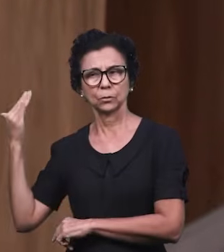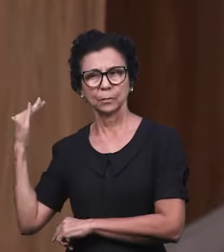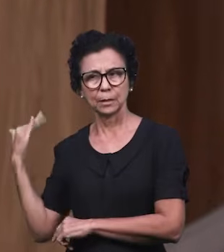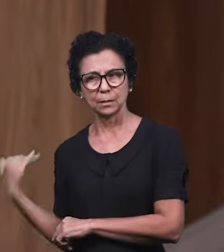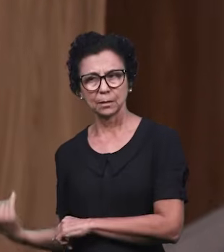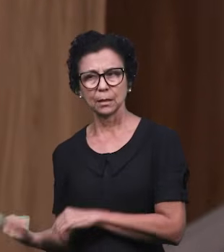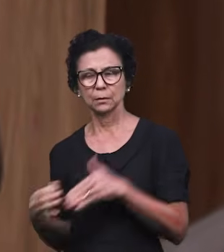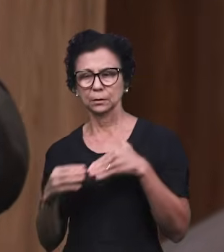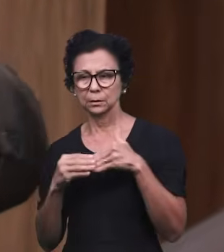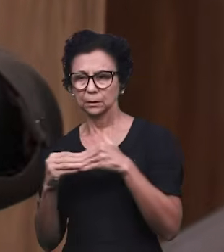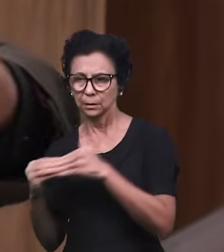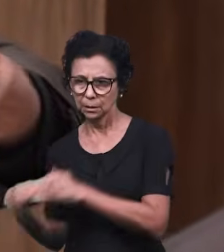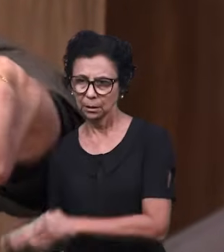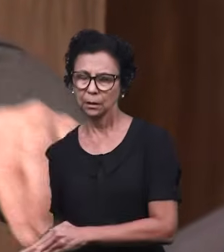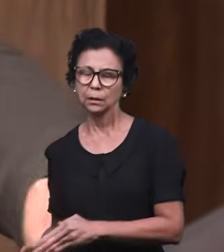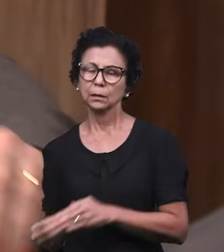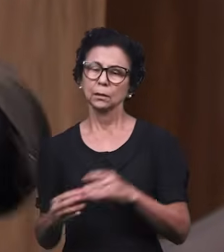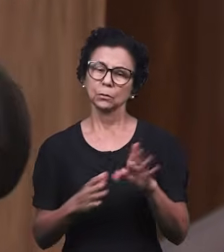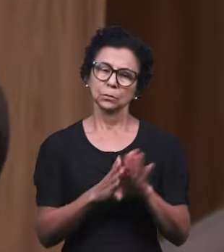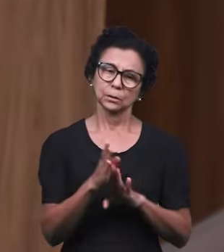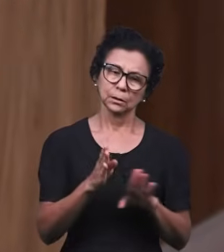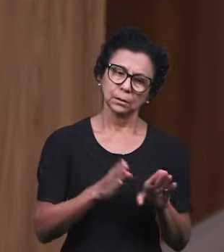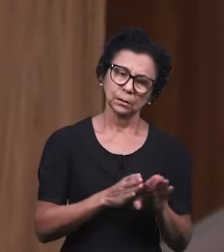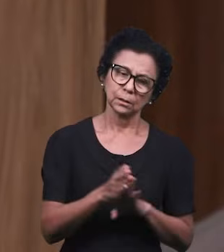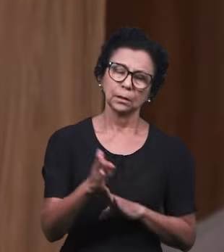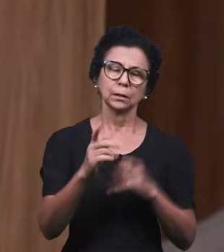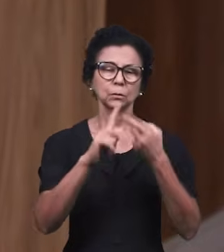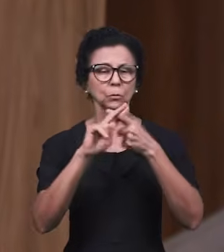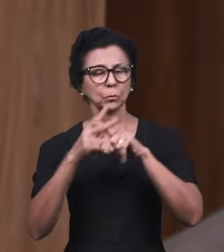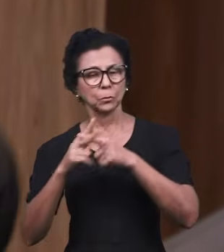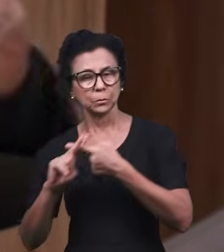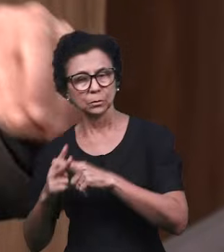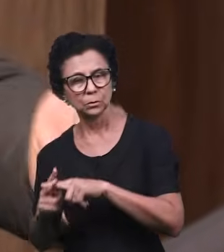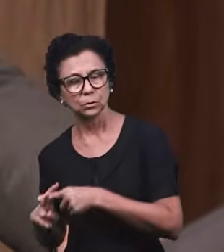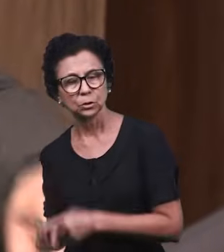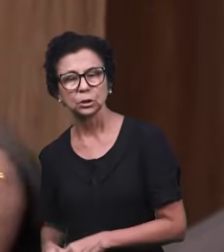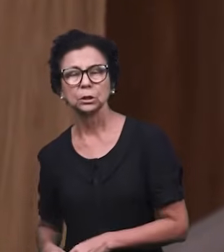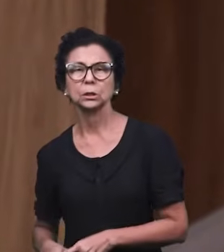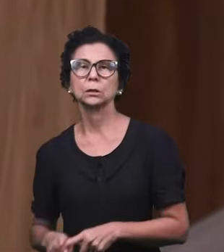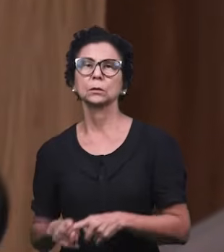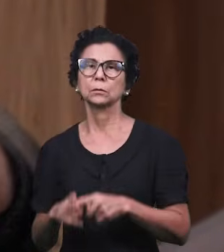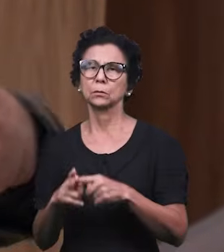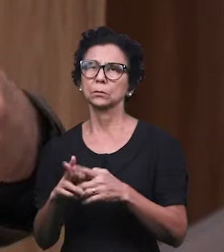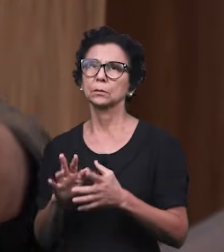guiando, orientando, instruindo, corrigindo,